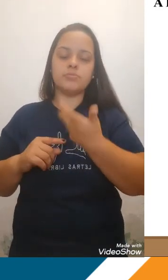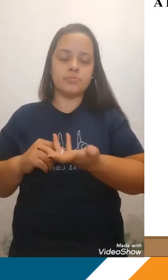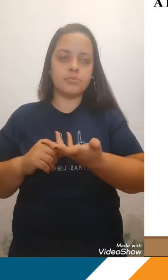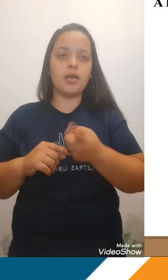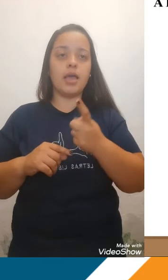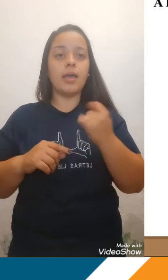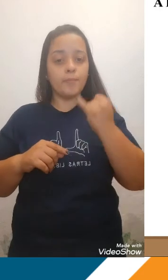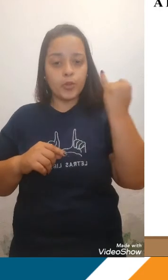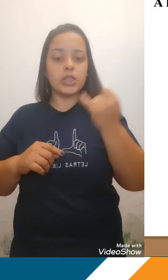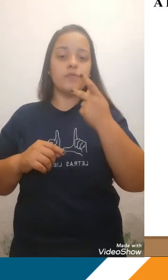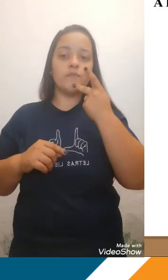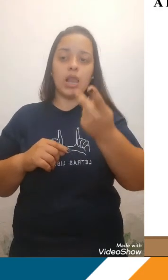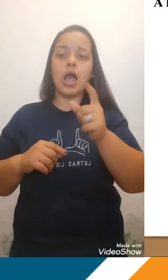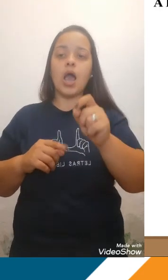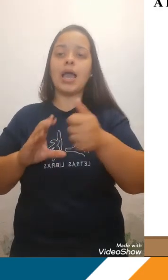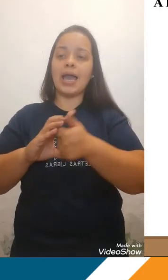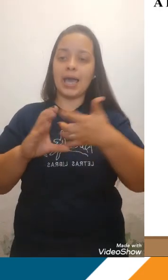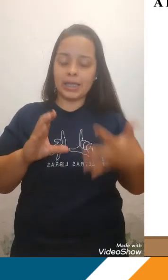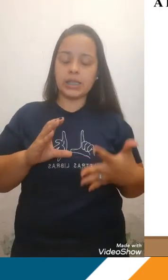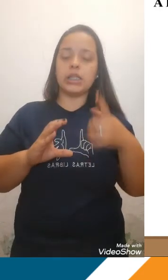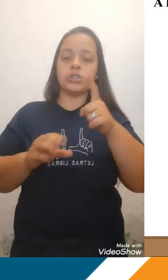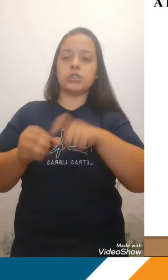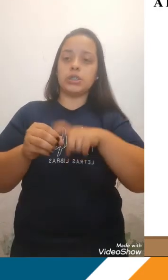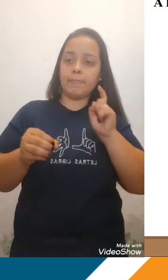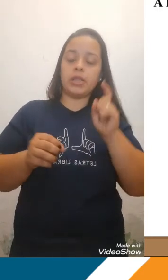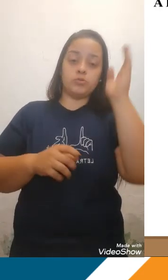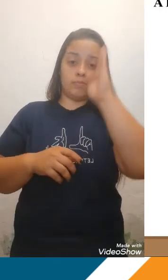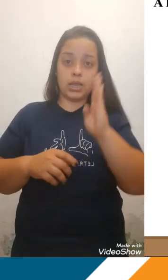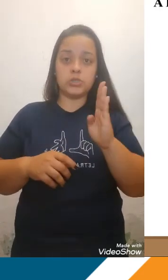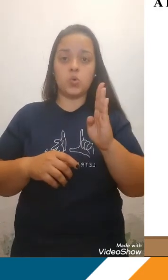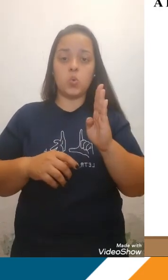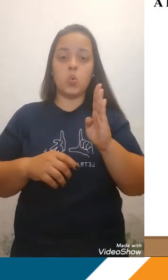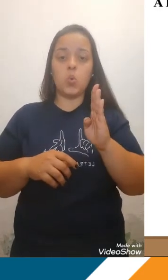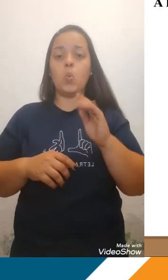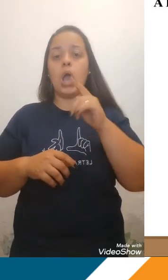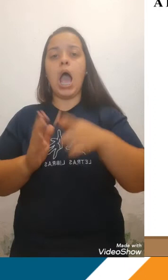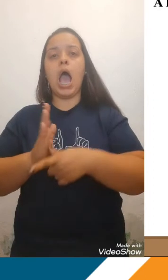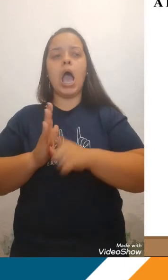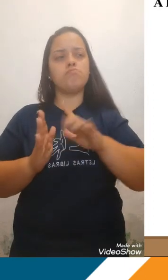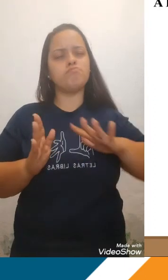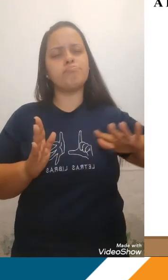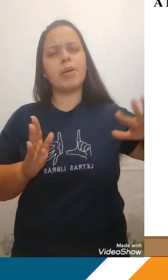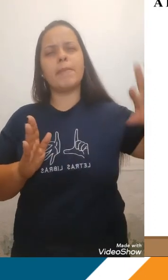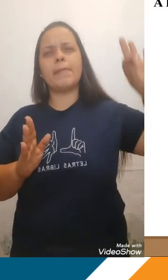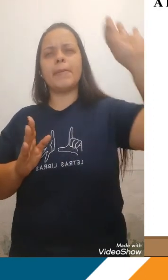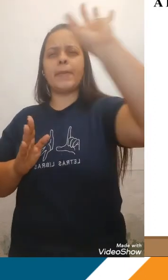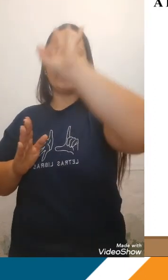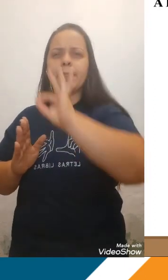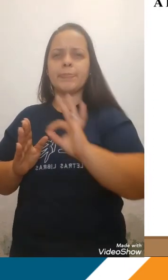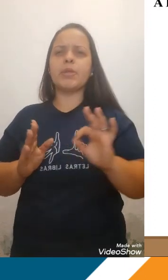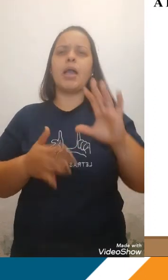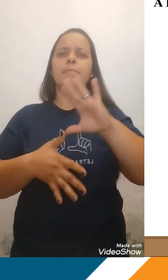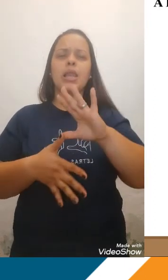o que é importante ressaltarmos sobre a característica da independência do Brasil? Enquanto as outras nações do continente